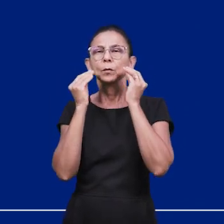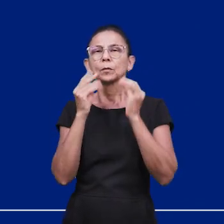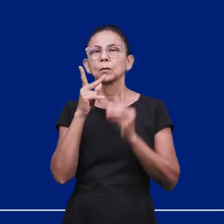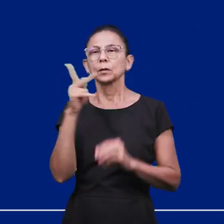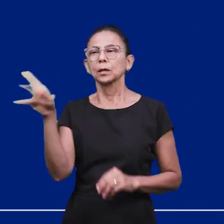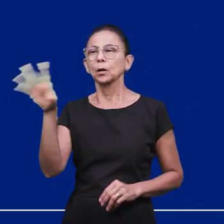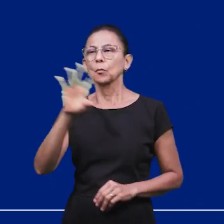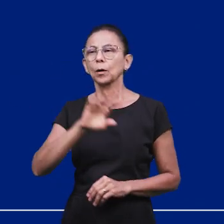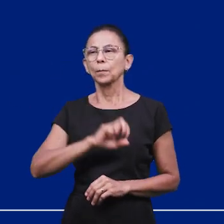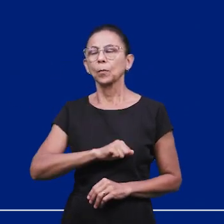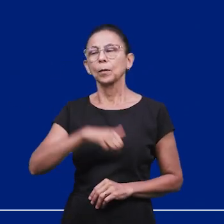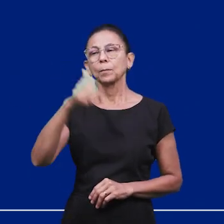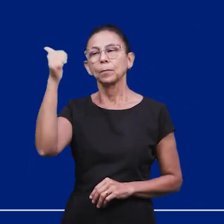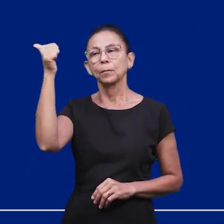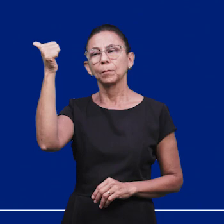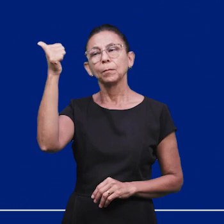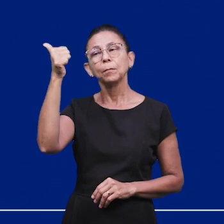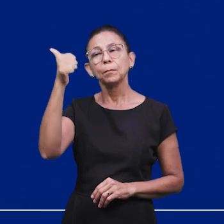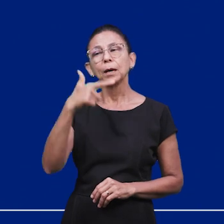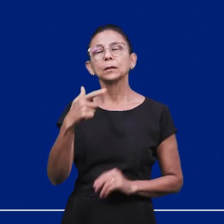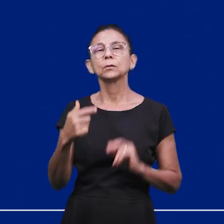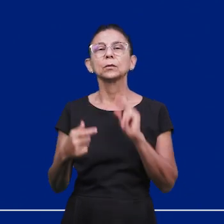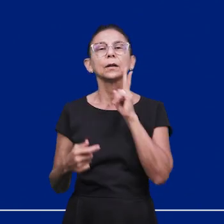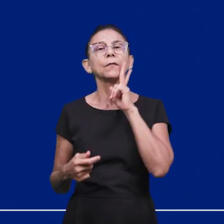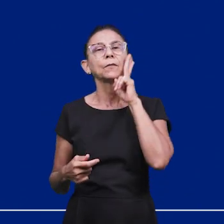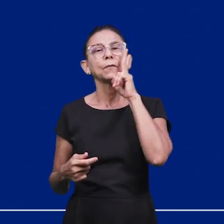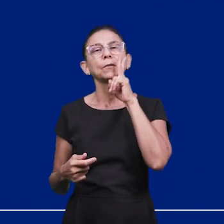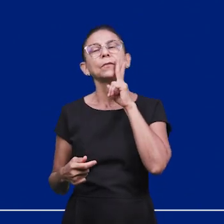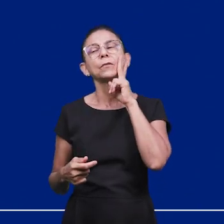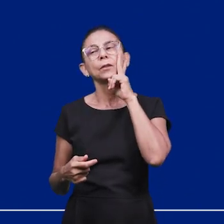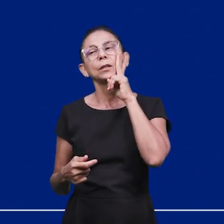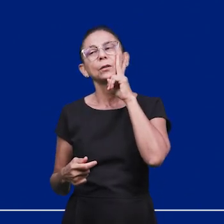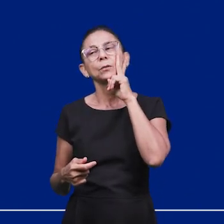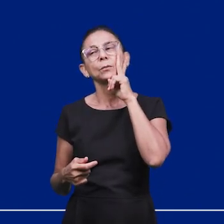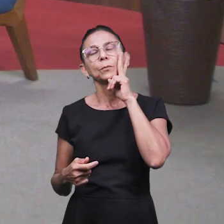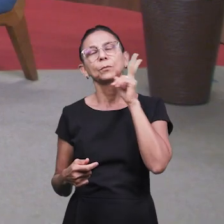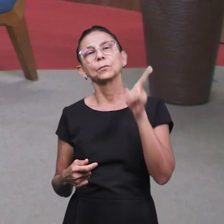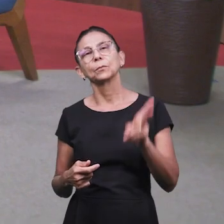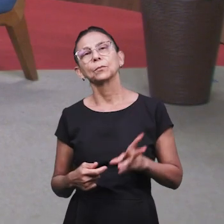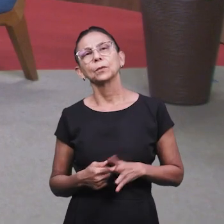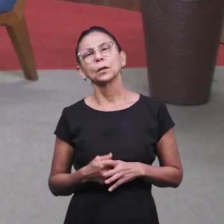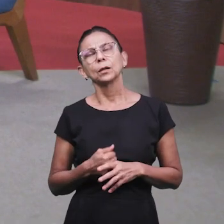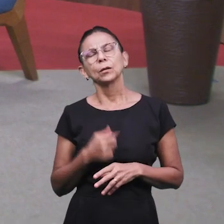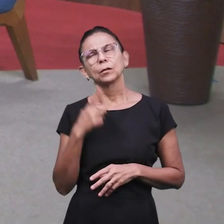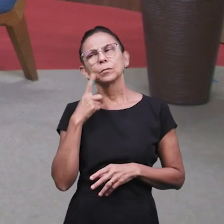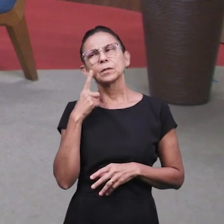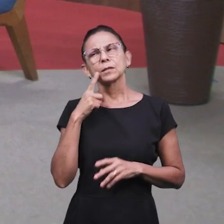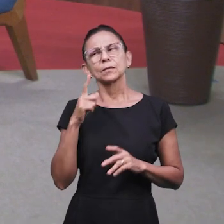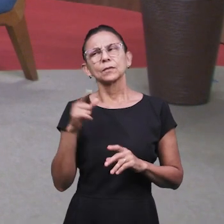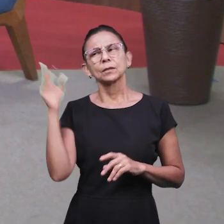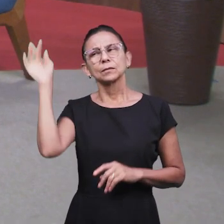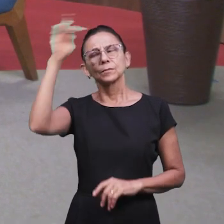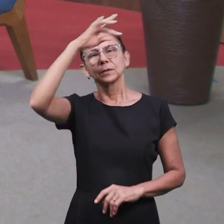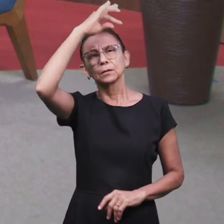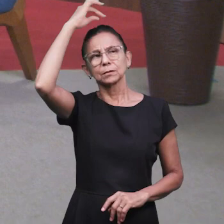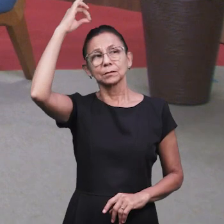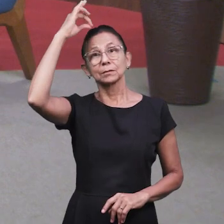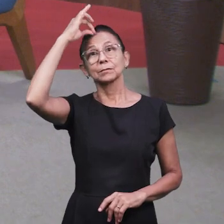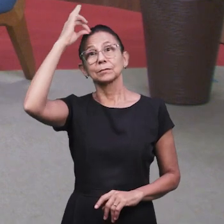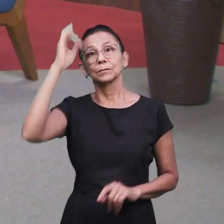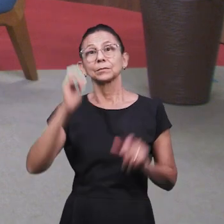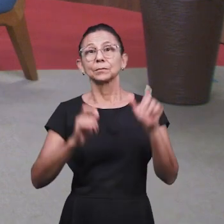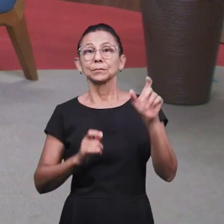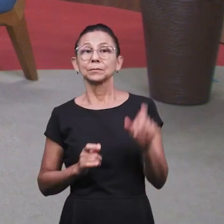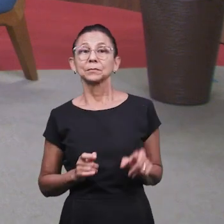seu amor do que o vinho. Como é que nós podemos identificar a figura do Espírito Santo aqui? Bem,